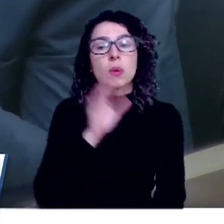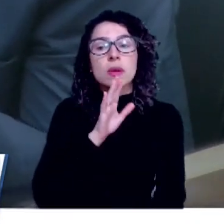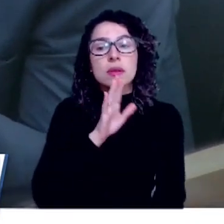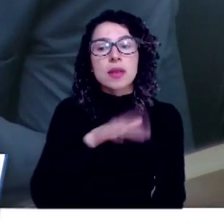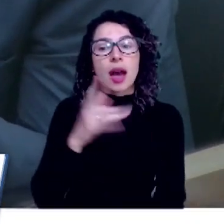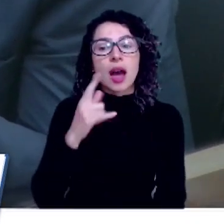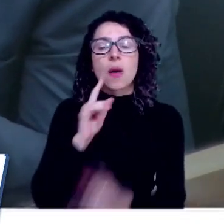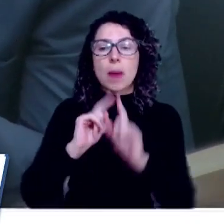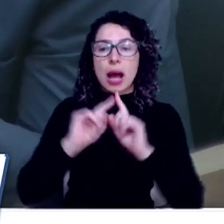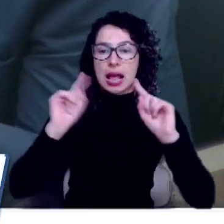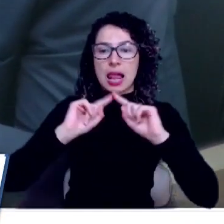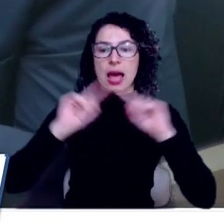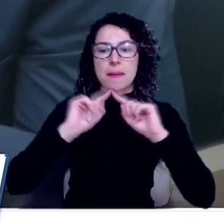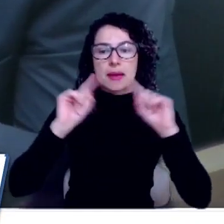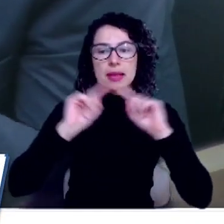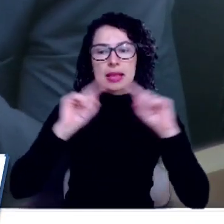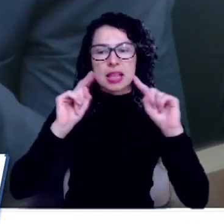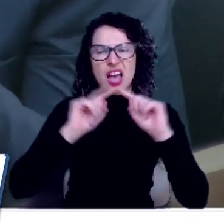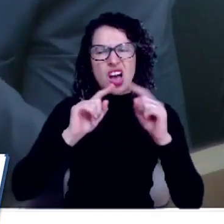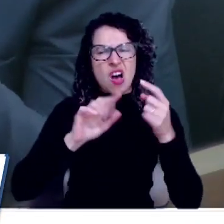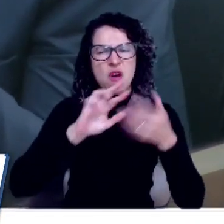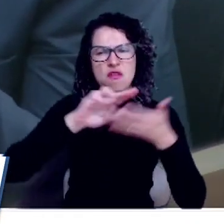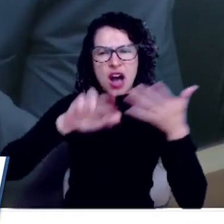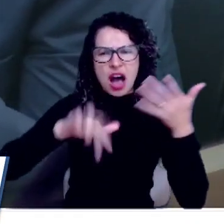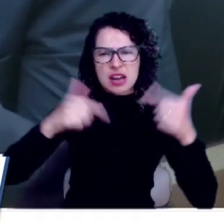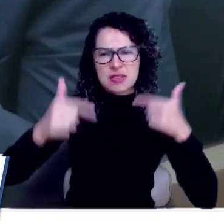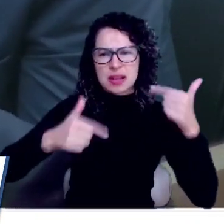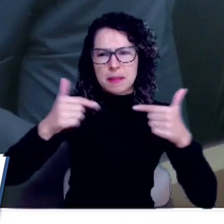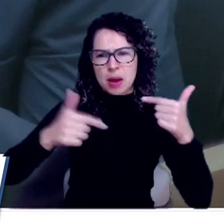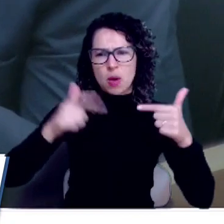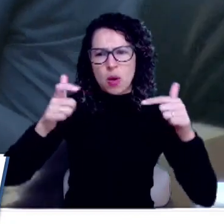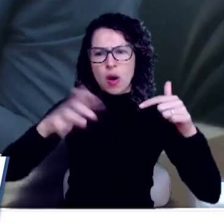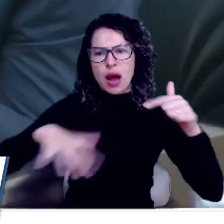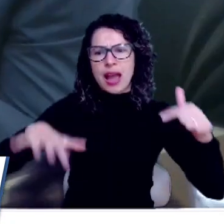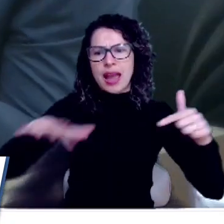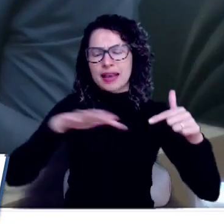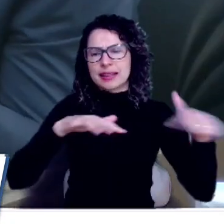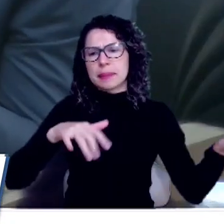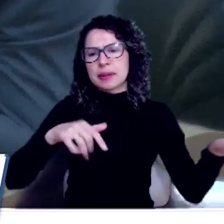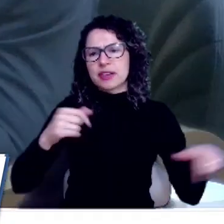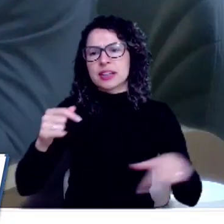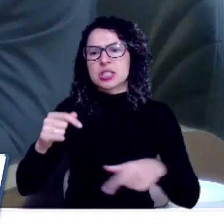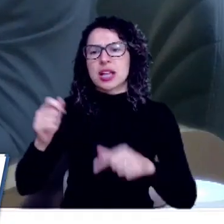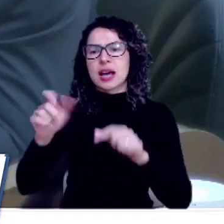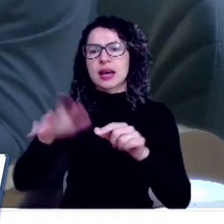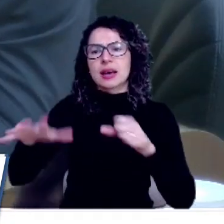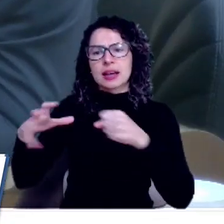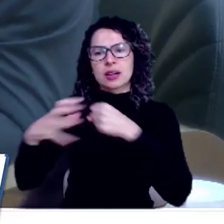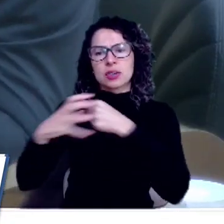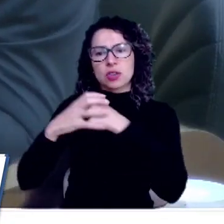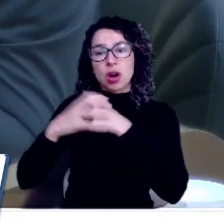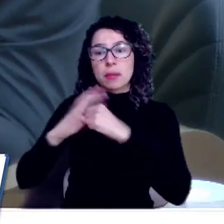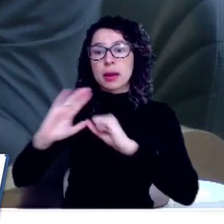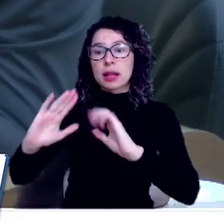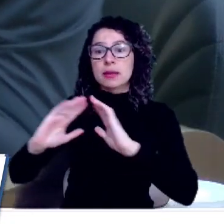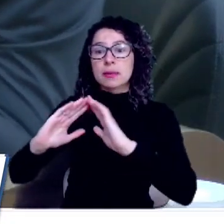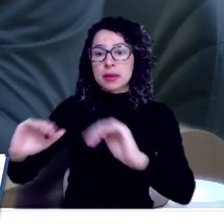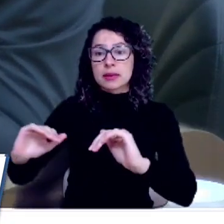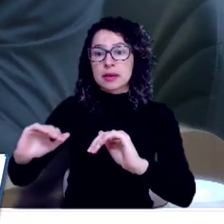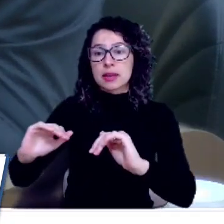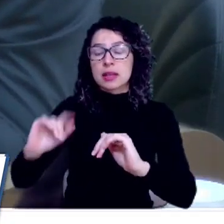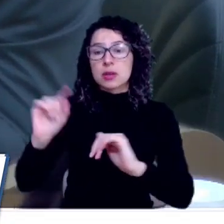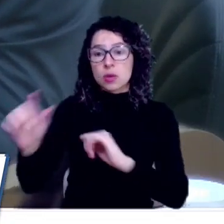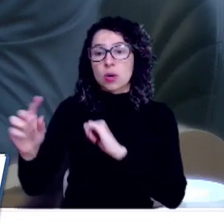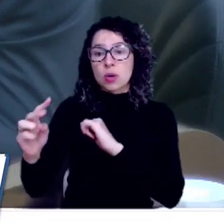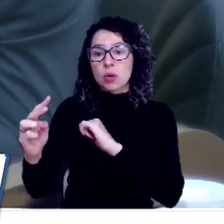reclamação de vários trabalhadores que trabalham ali na região do shopping, pedindo para que a proteção de ponto